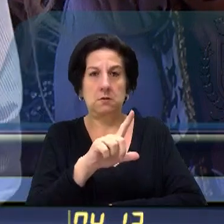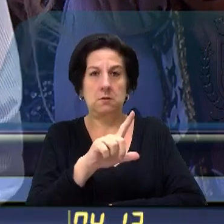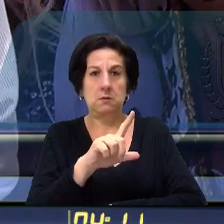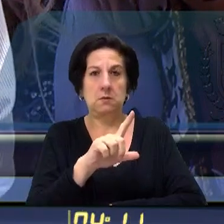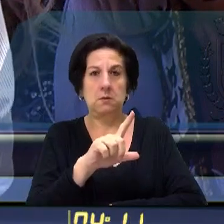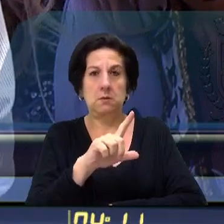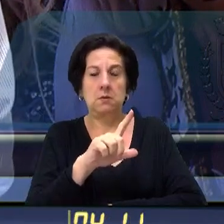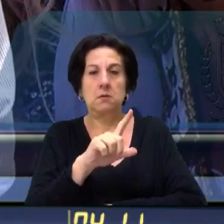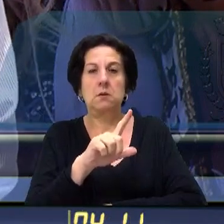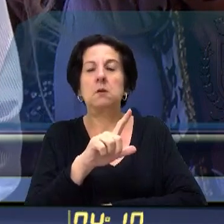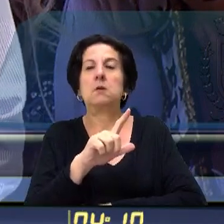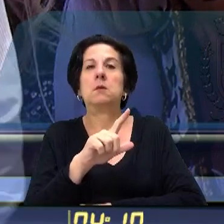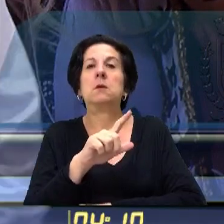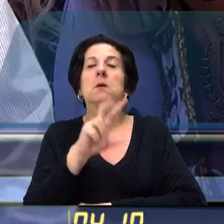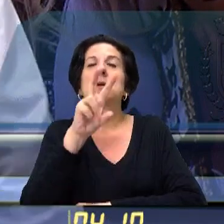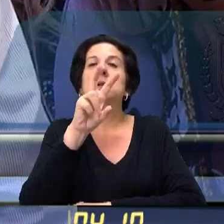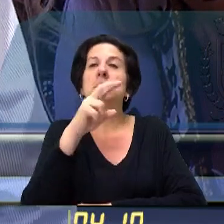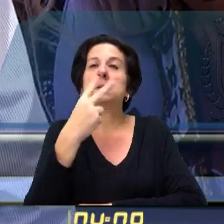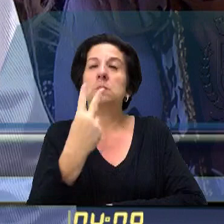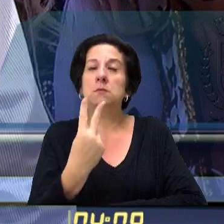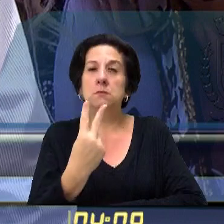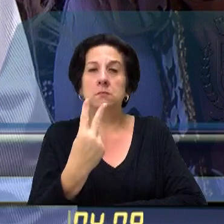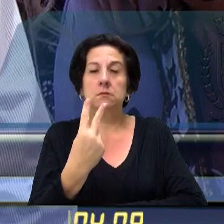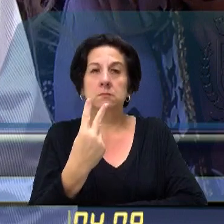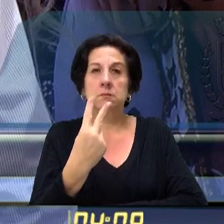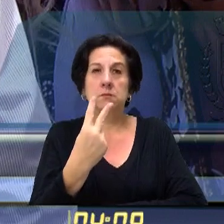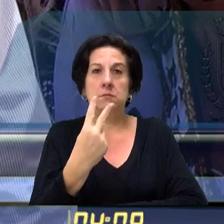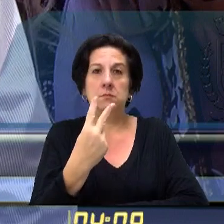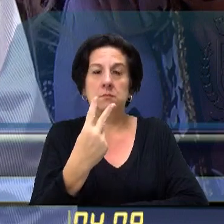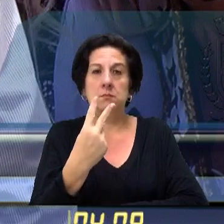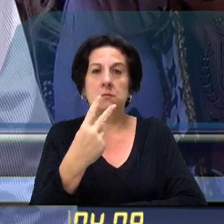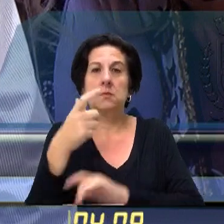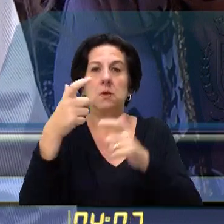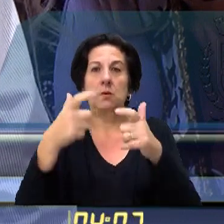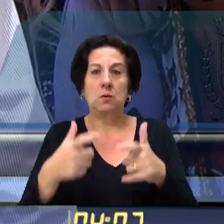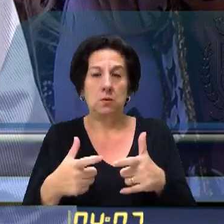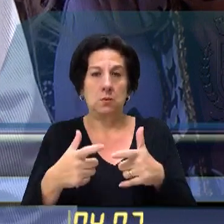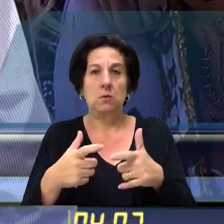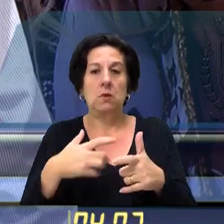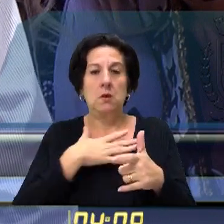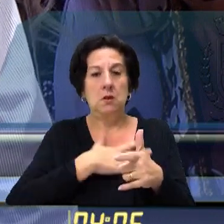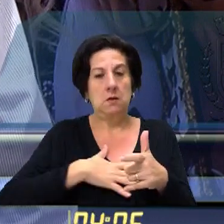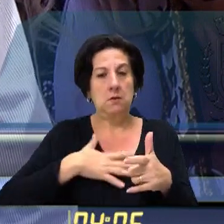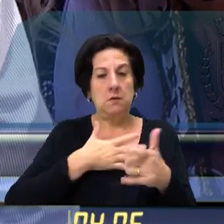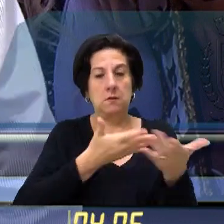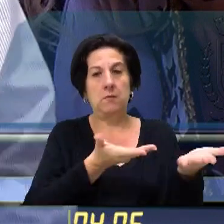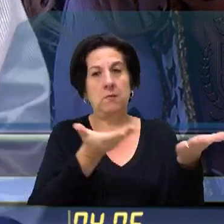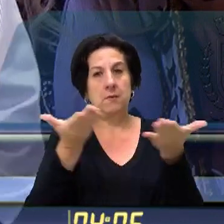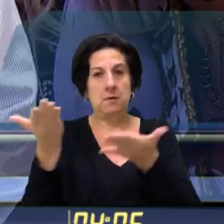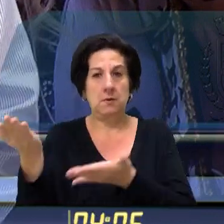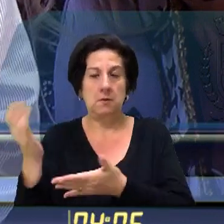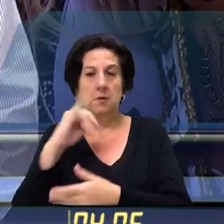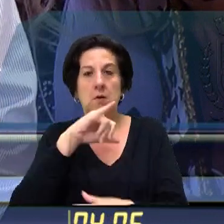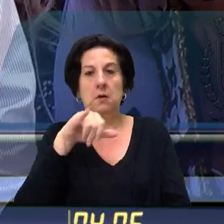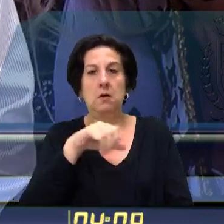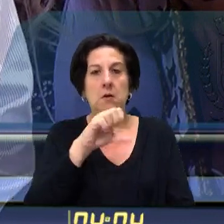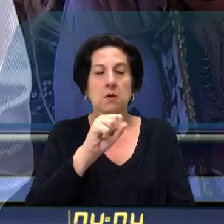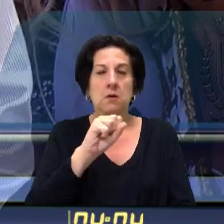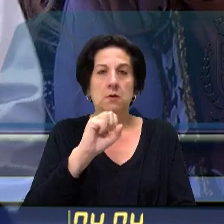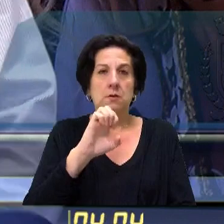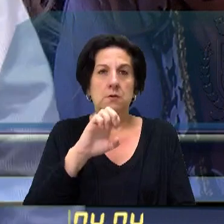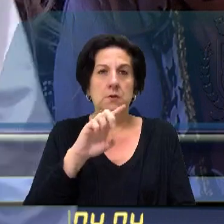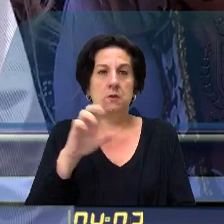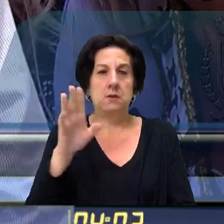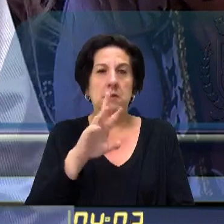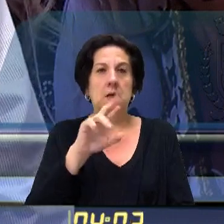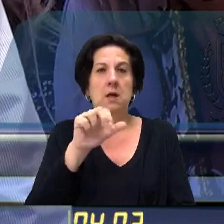sendo numericamente a 52, a área de lazer, e vai homenagear José Paulo